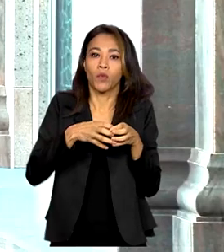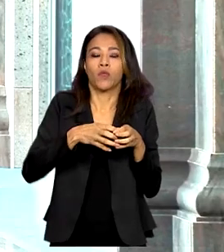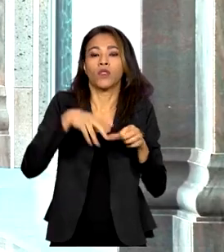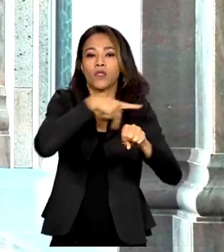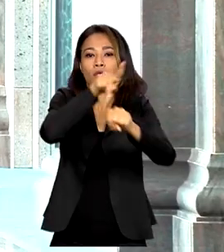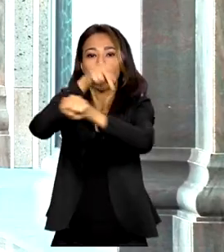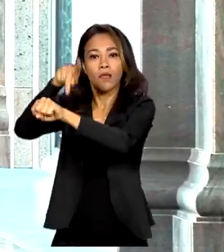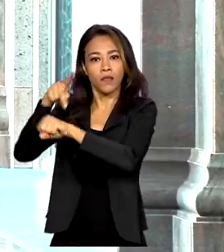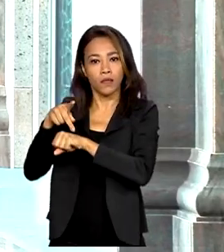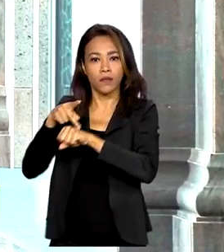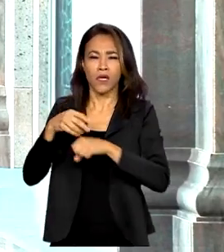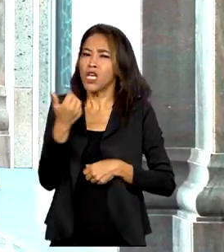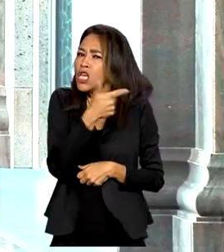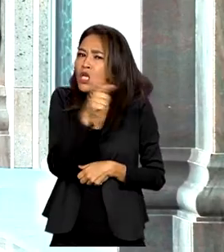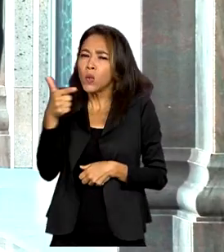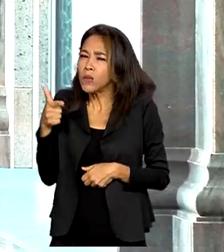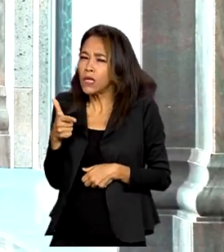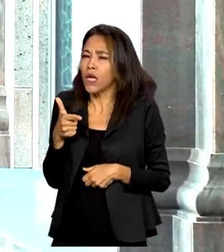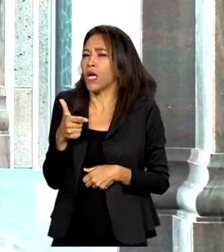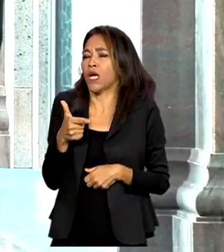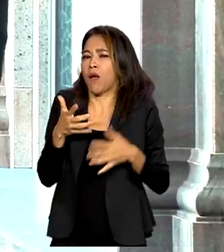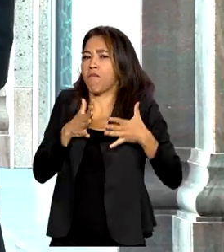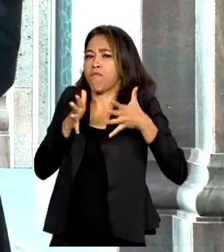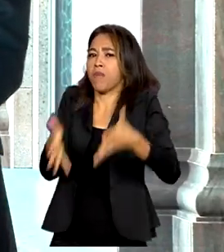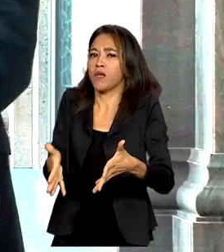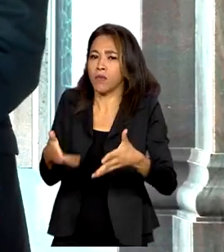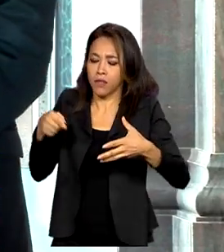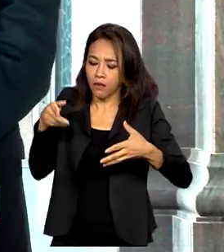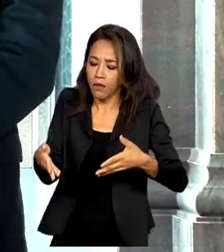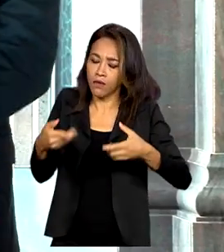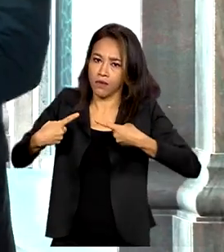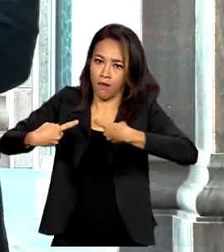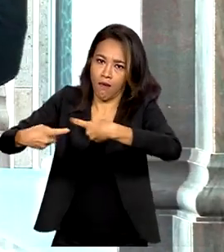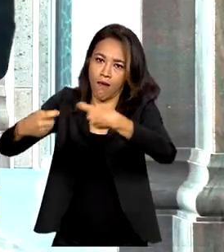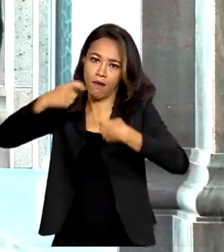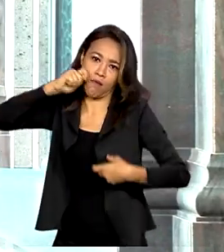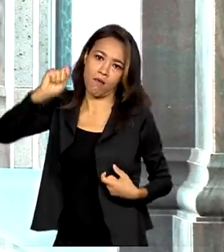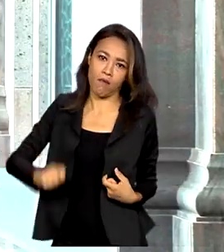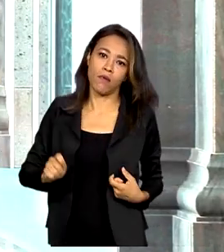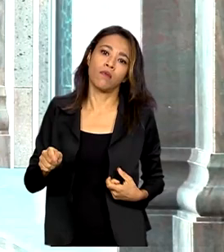que não tem nenhum envolvimento com a guerra,